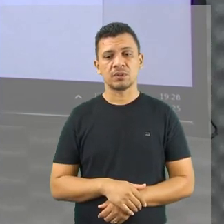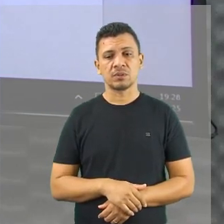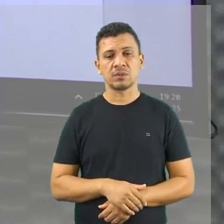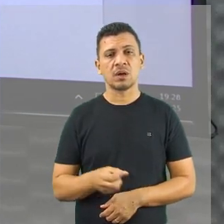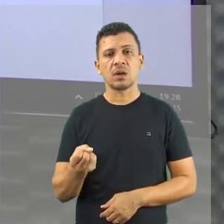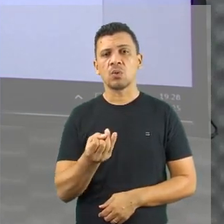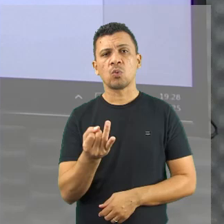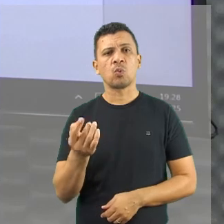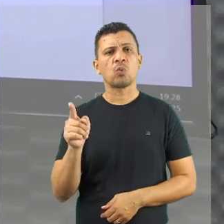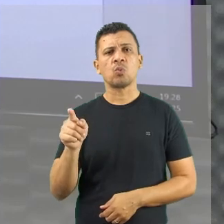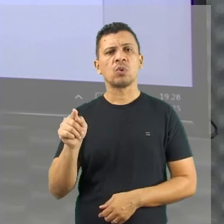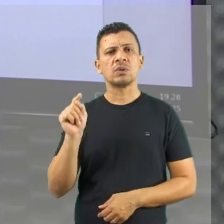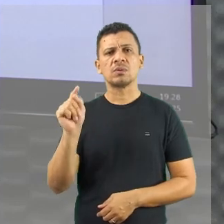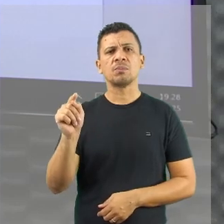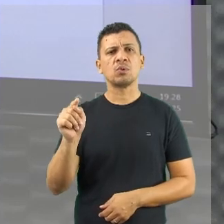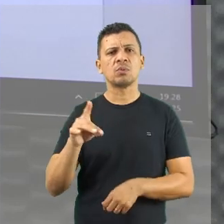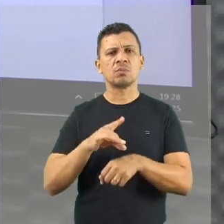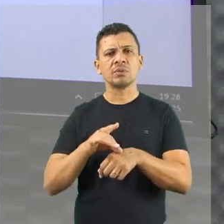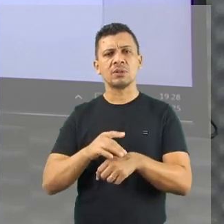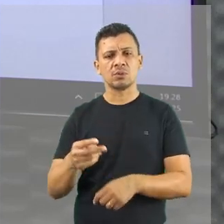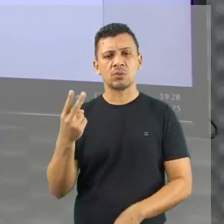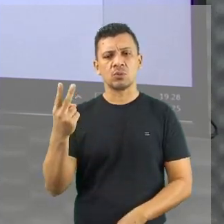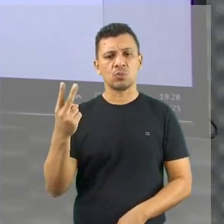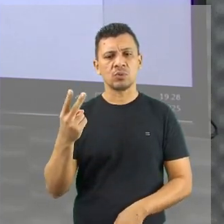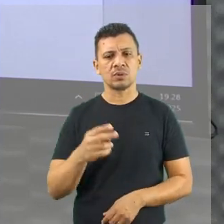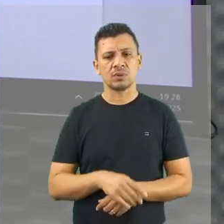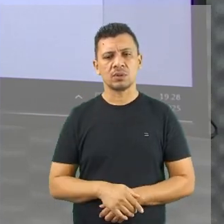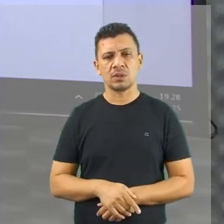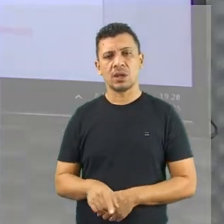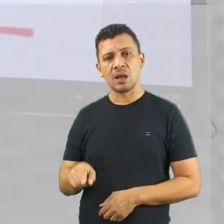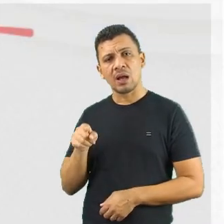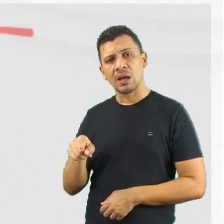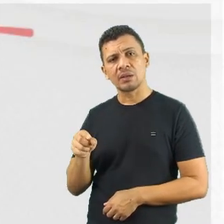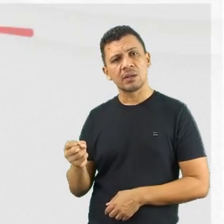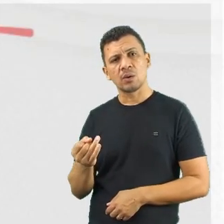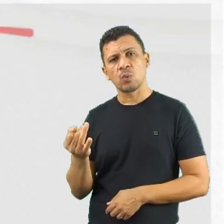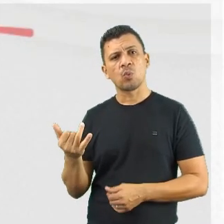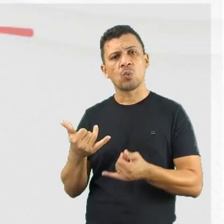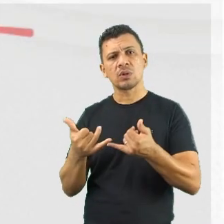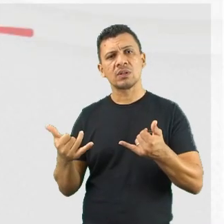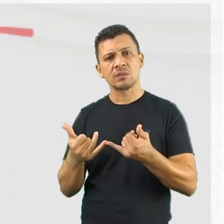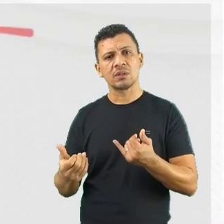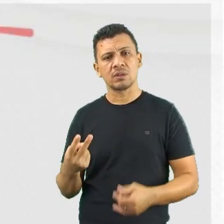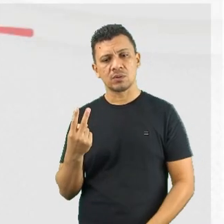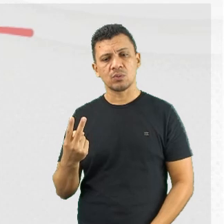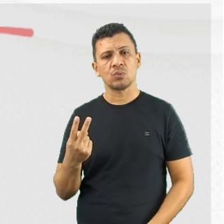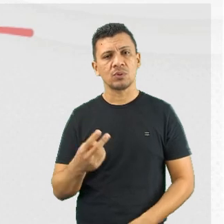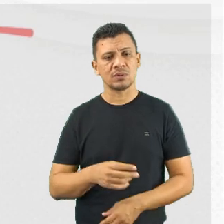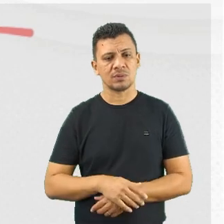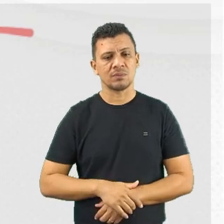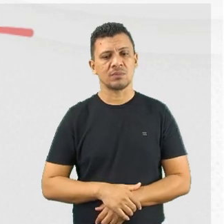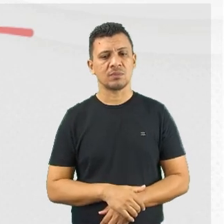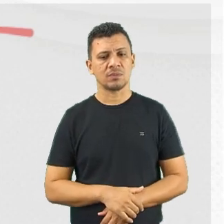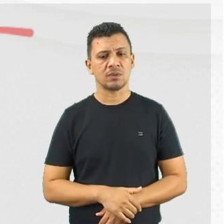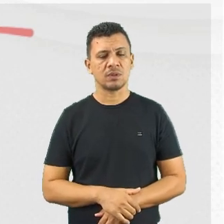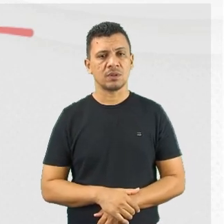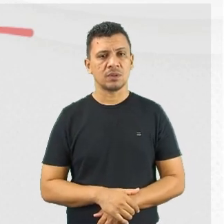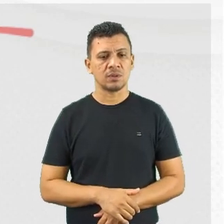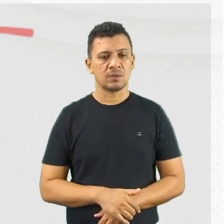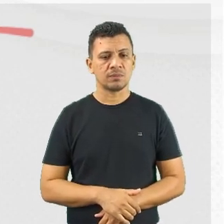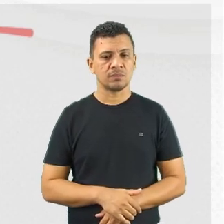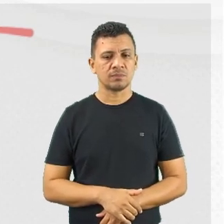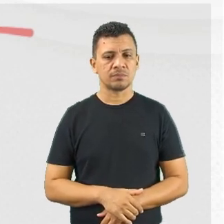nesse ponto? 2. Aqui tem quantas linhas? 2. É série. Agora tu vai nesse ponto bem aqui,